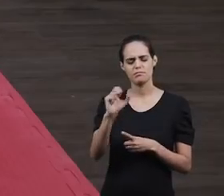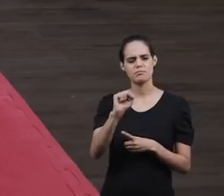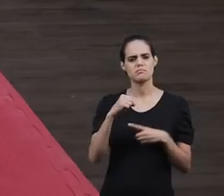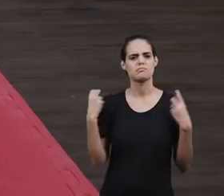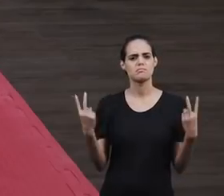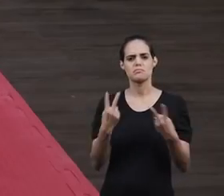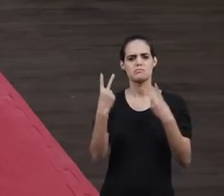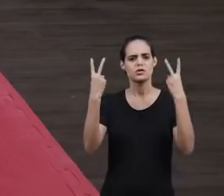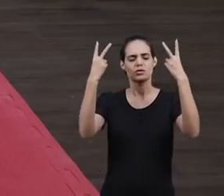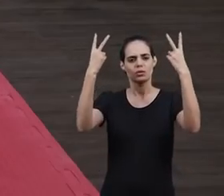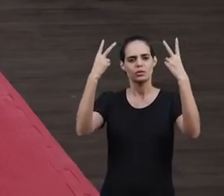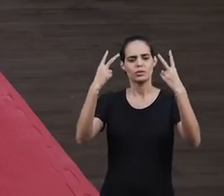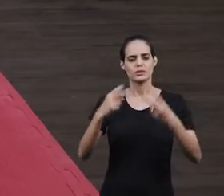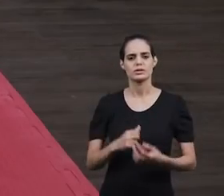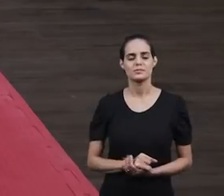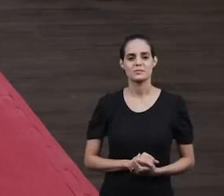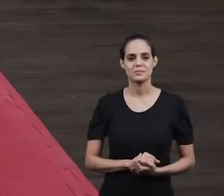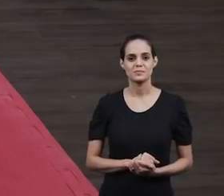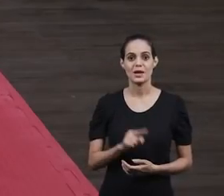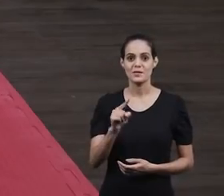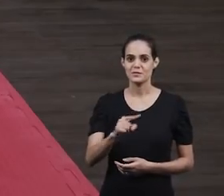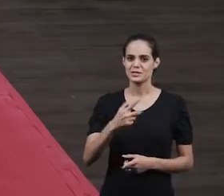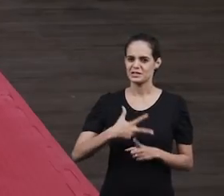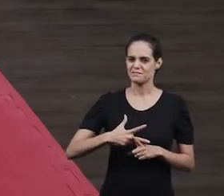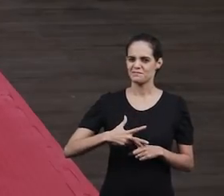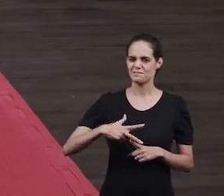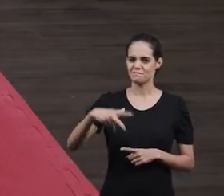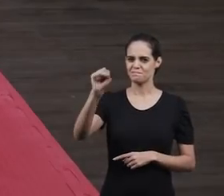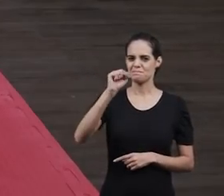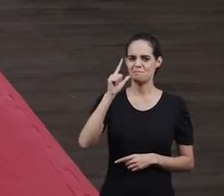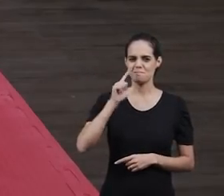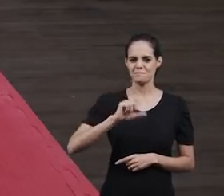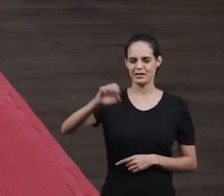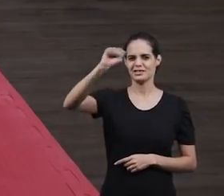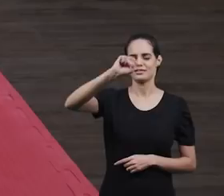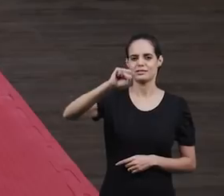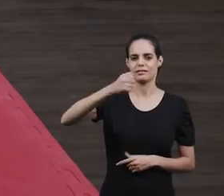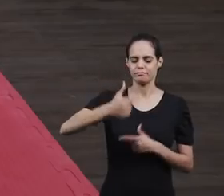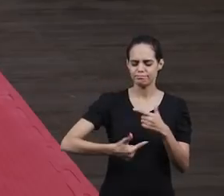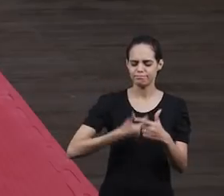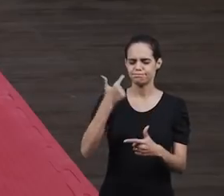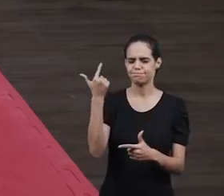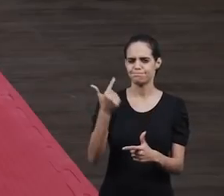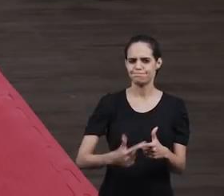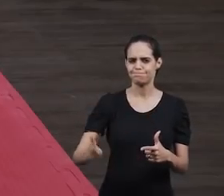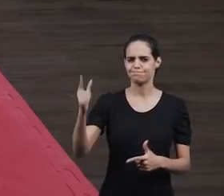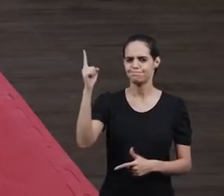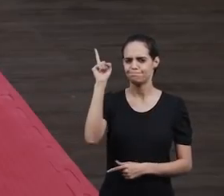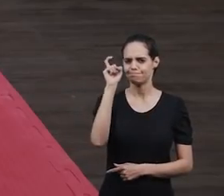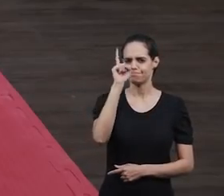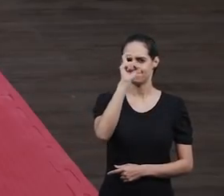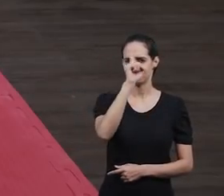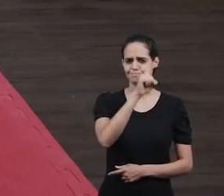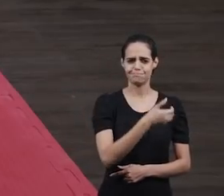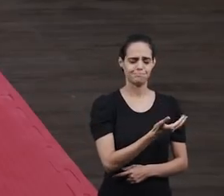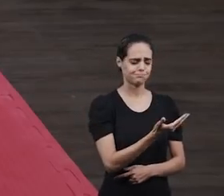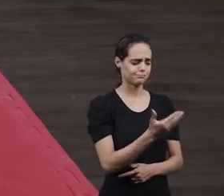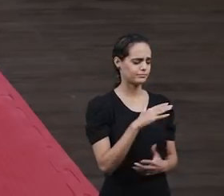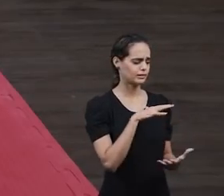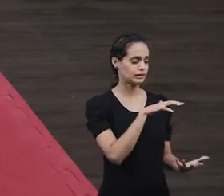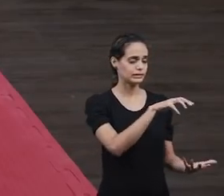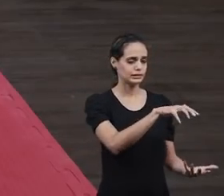ser vitorioso? Ser vitorioso é você ser vencedor das batalhas, das lutas,